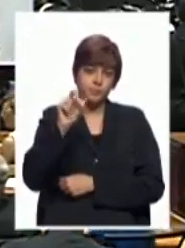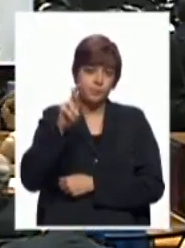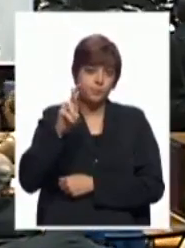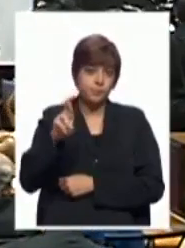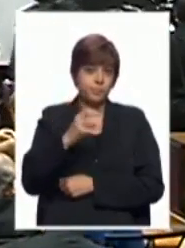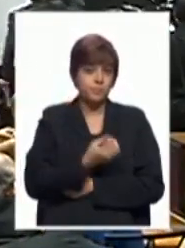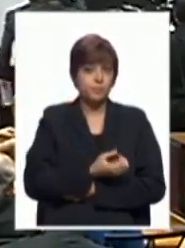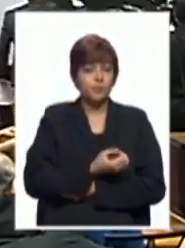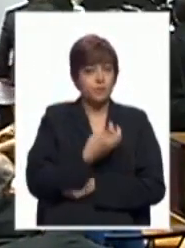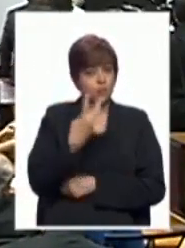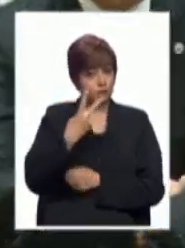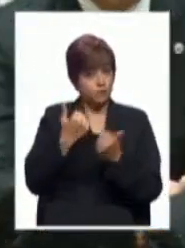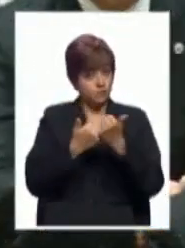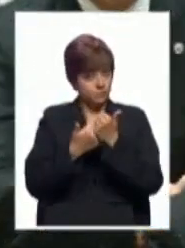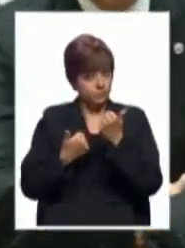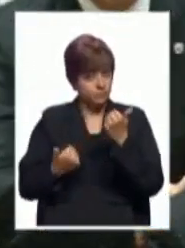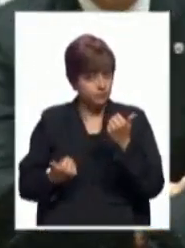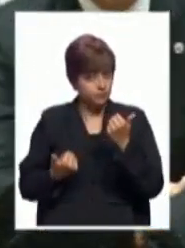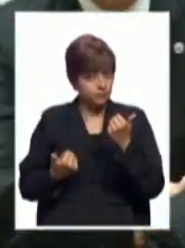terceiro vice-presidente,